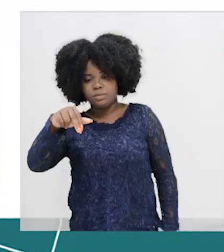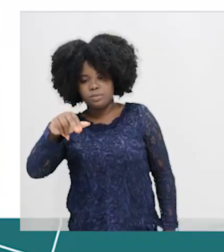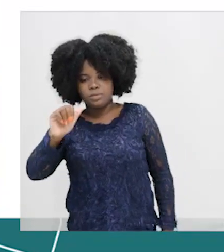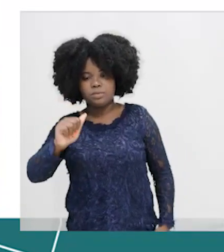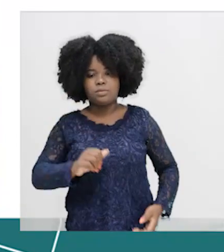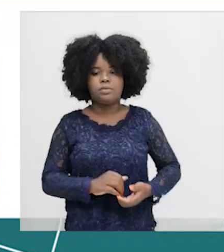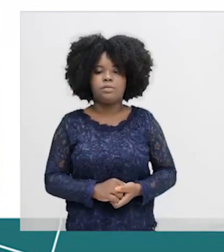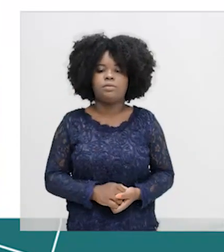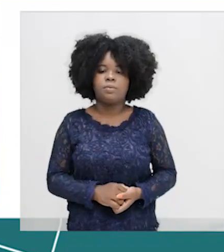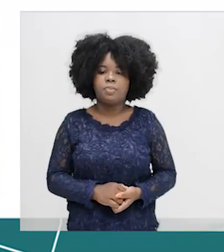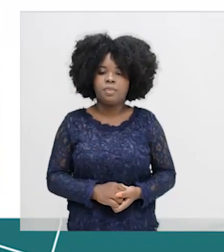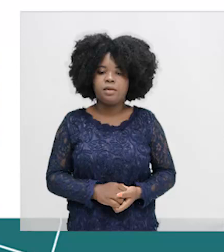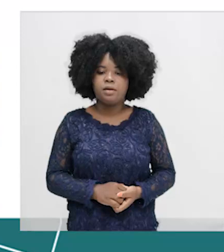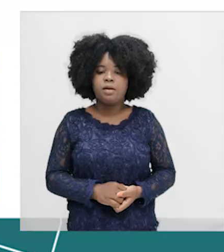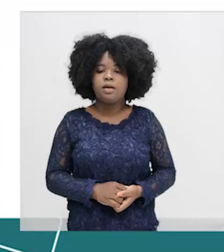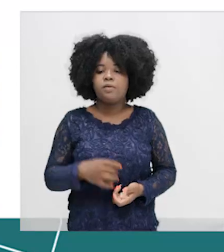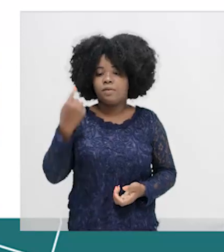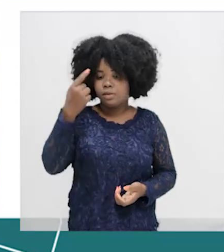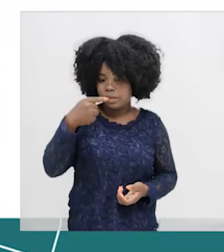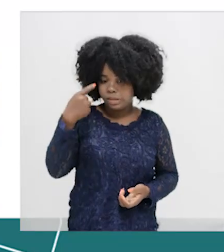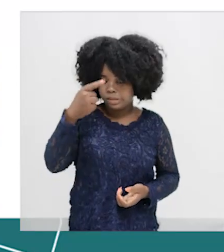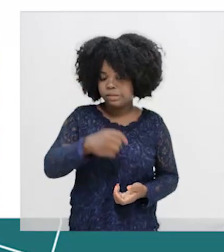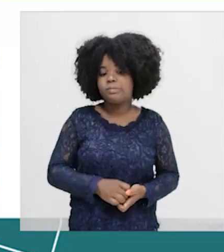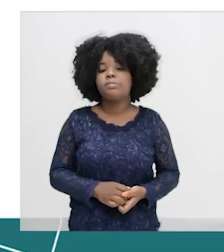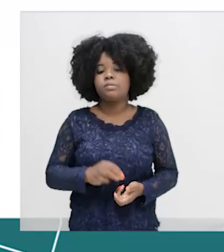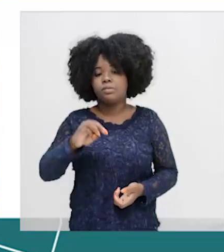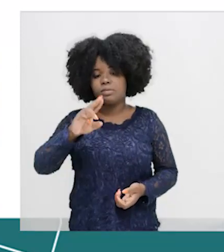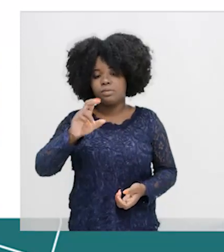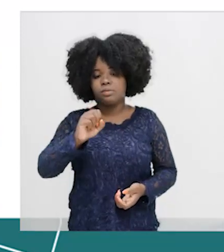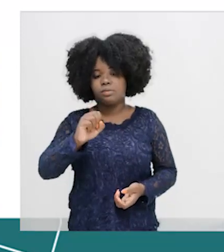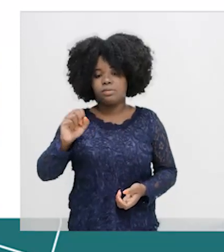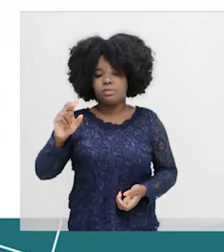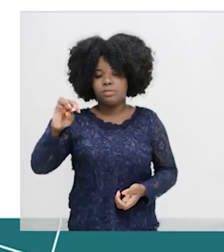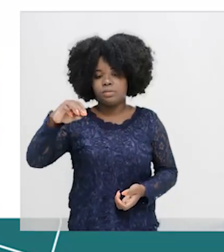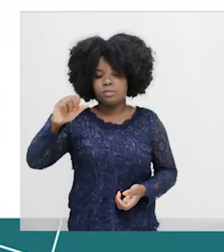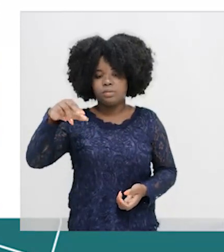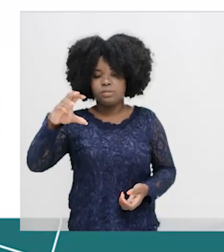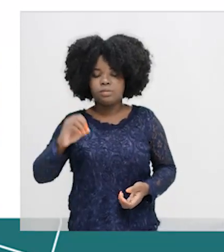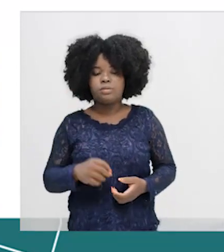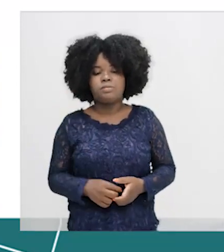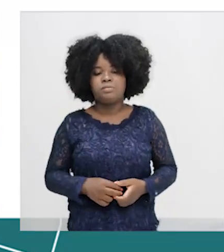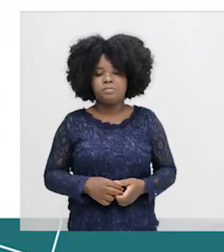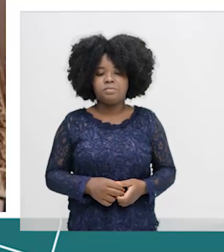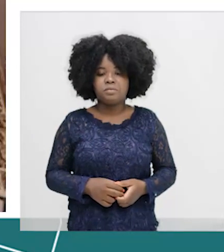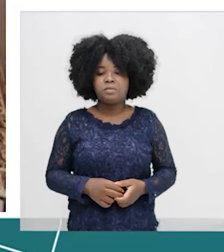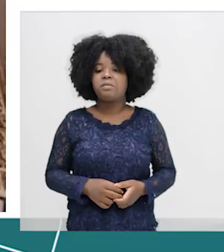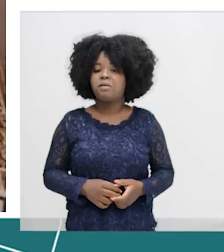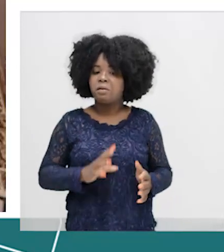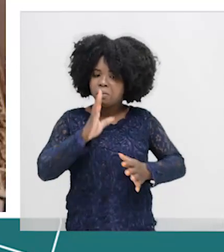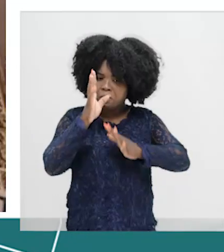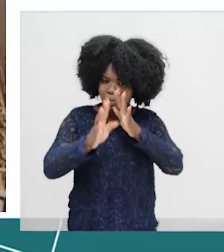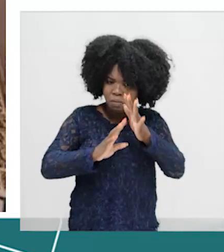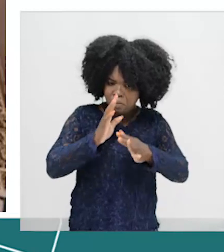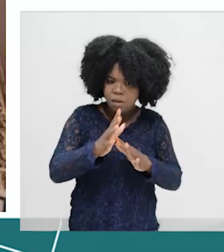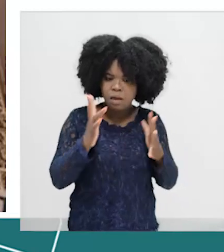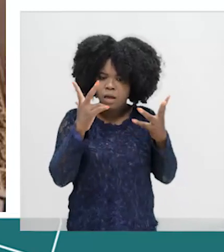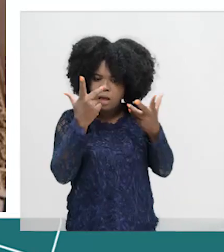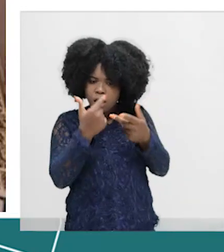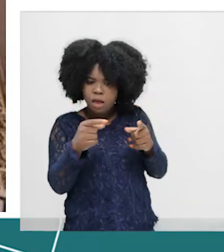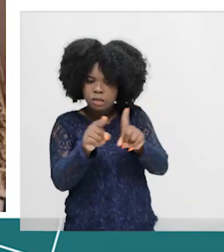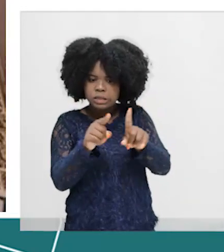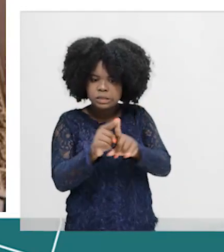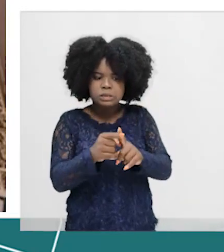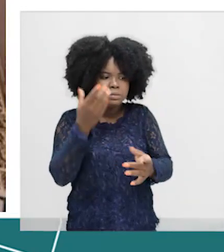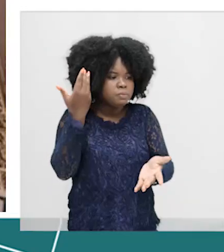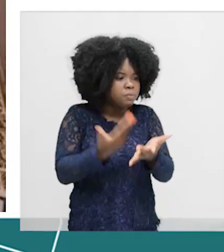na Espanha, que é muçulmano. Para você ter uma noção, é uma coisa tão chamativa, tão gigantesca, que a gente se